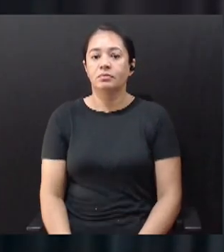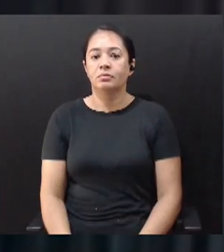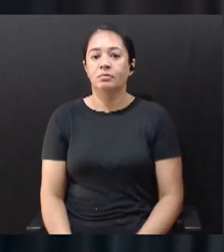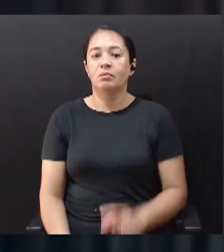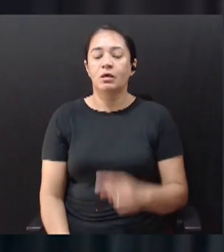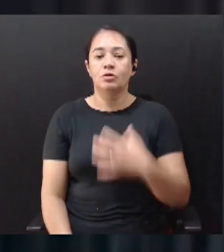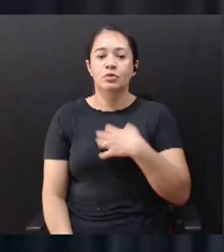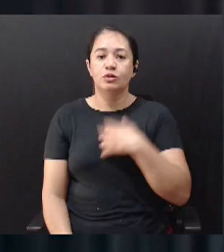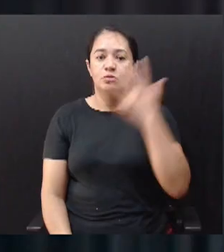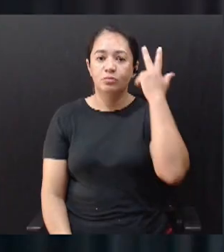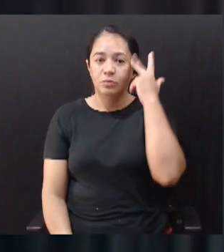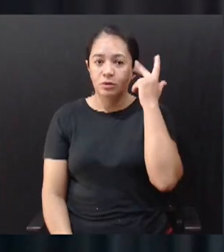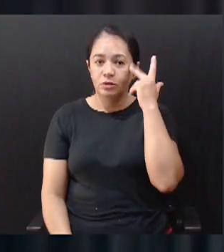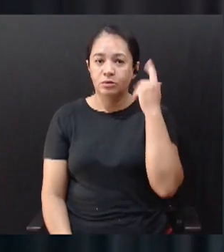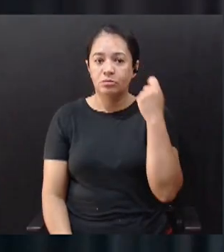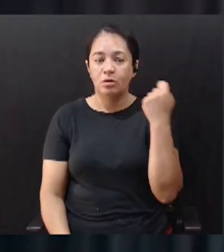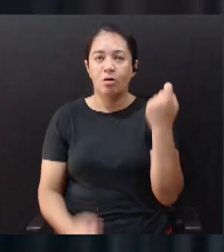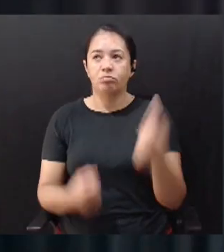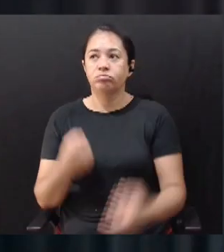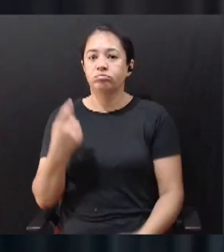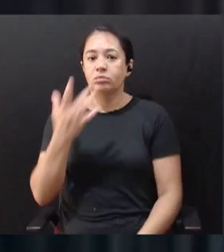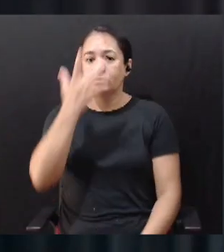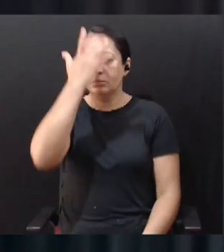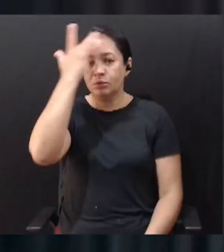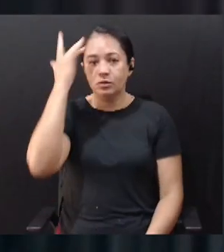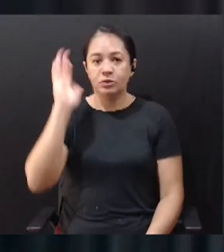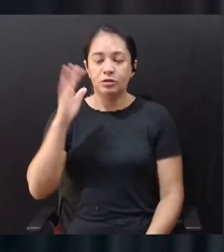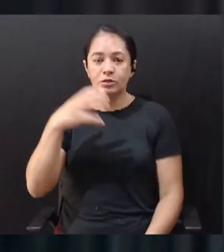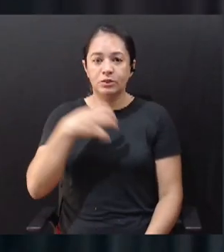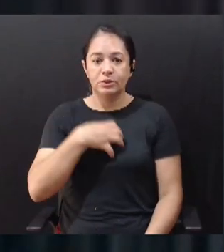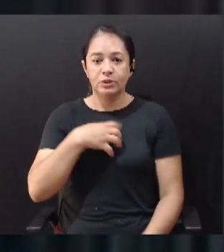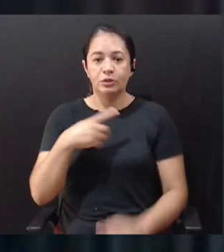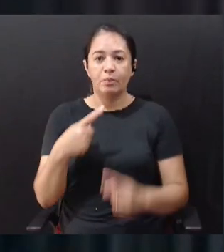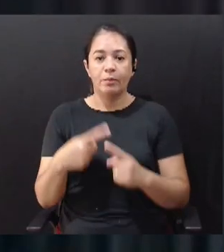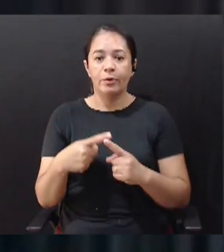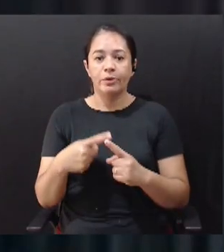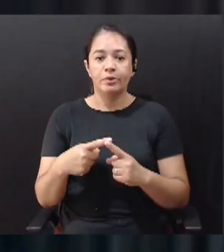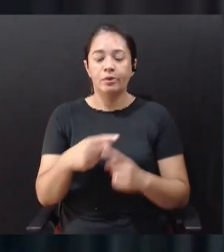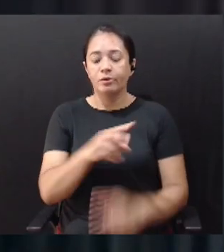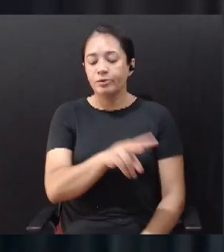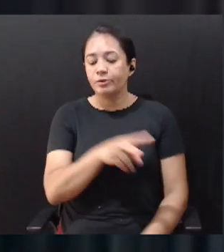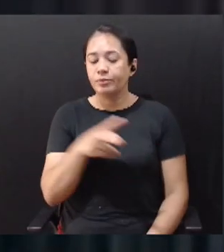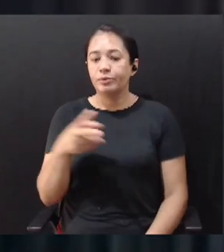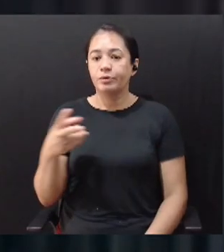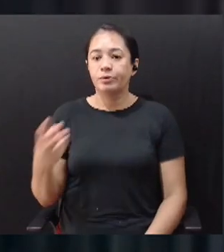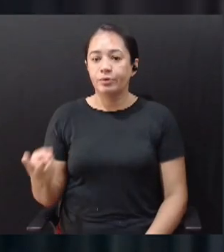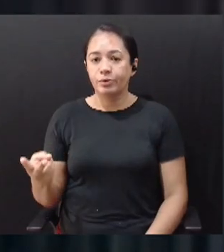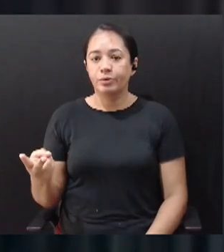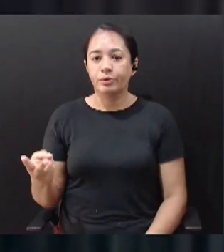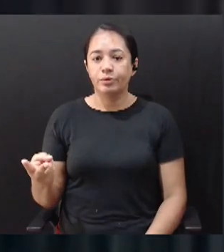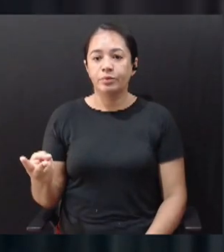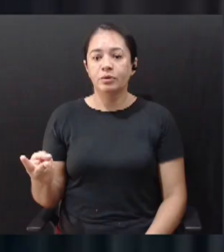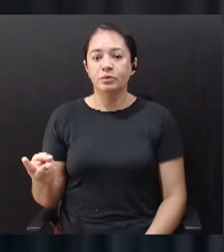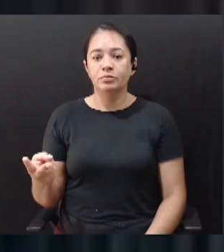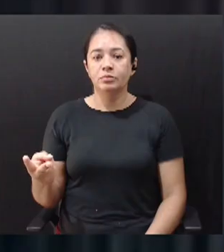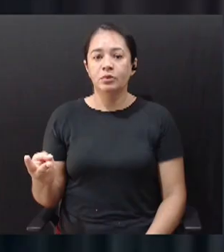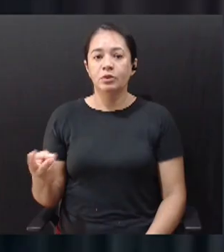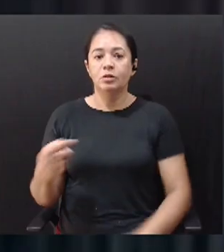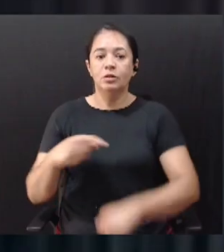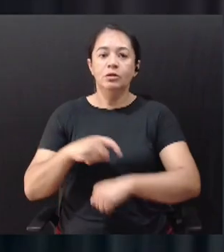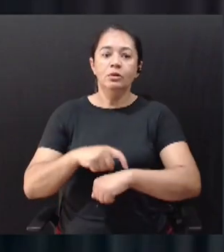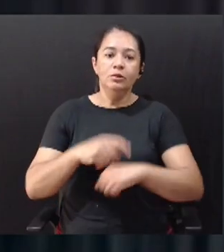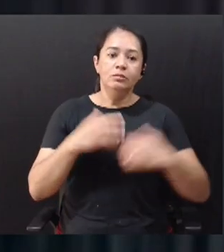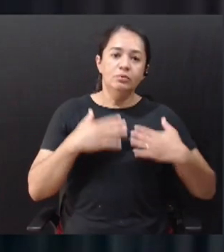muitas Uhum. pessoas sentem, porque acho que é uma quebra, né, é uma transição ali, entre o momento de pausa para